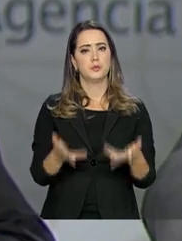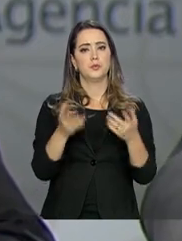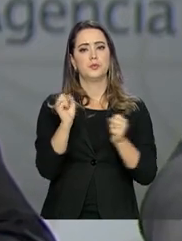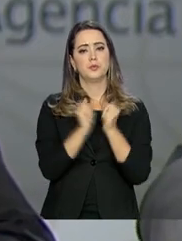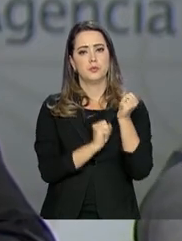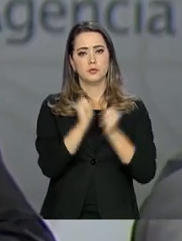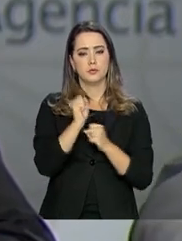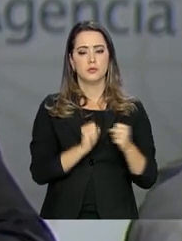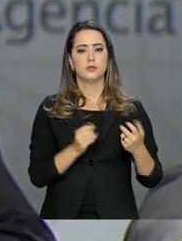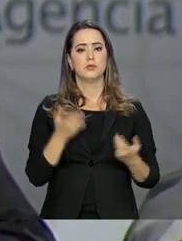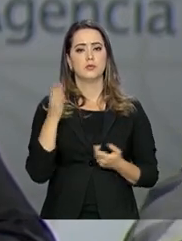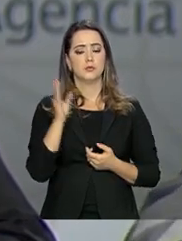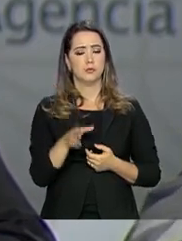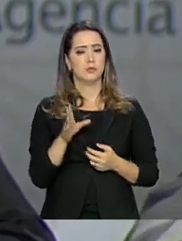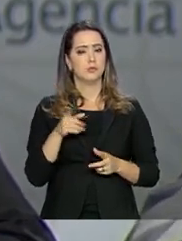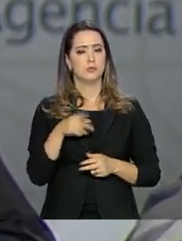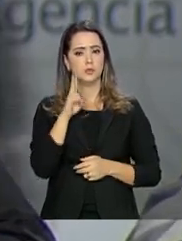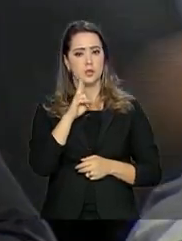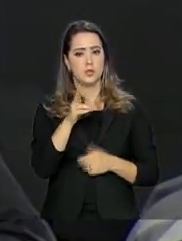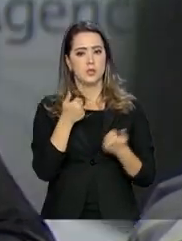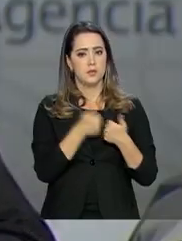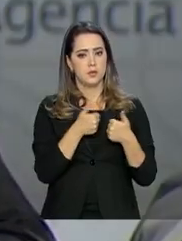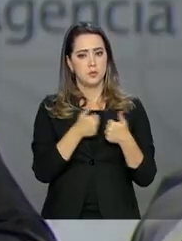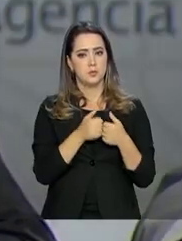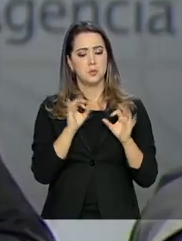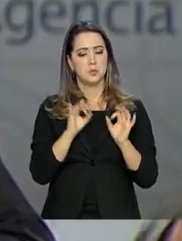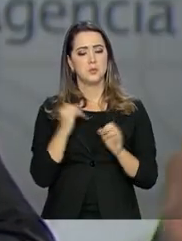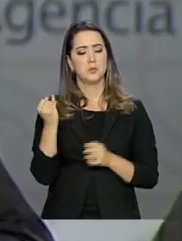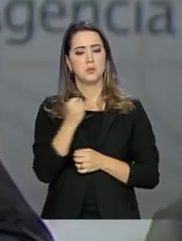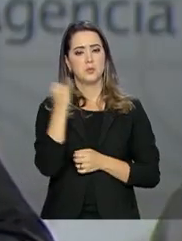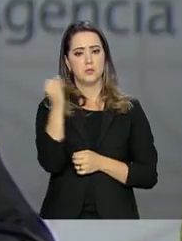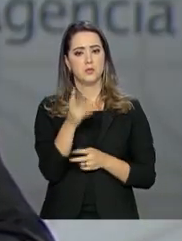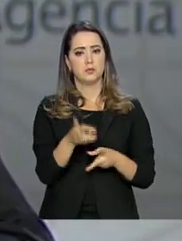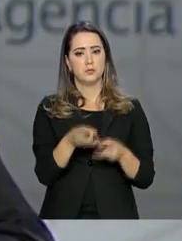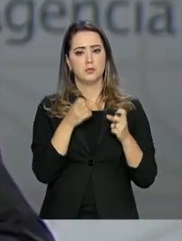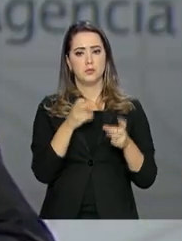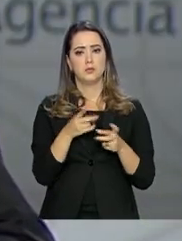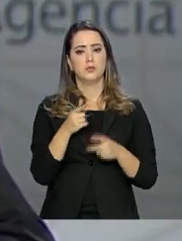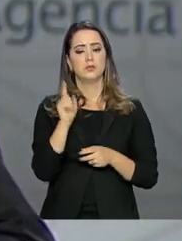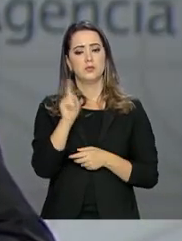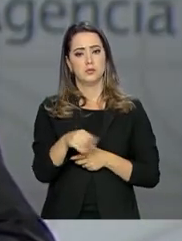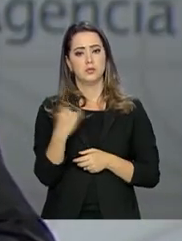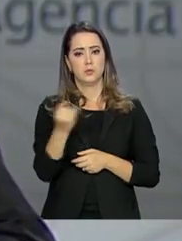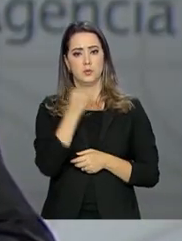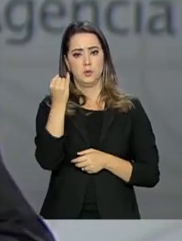farmacêutica notável segurança terapêutica e por que não um prodígio ozu sucesso comercial